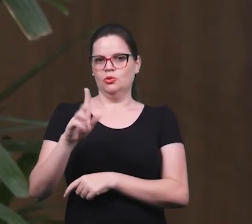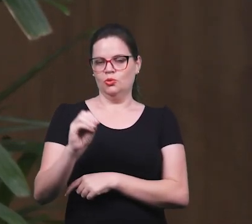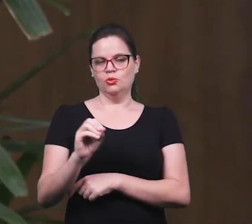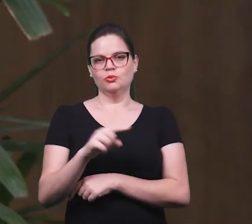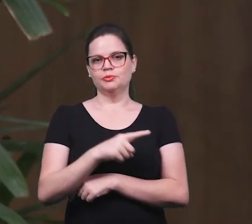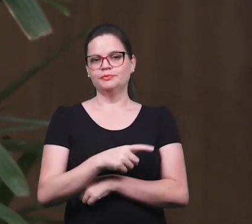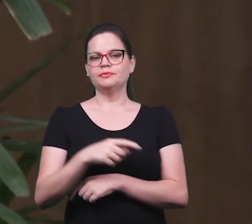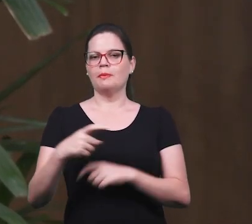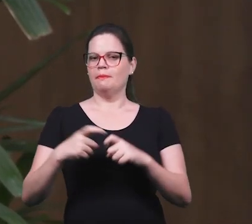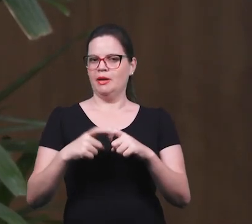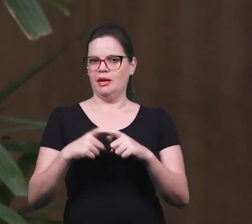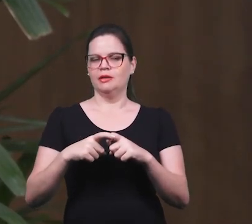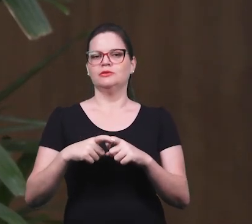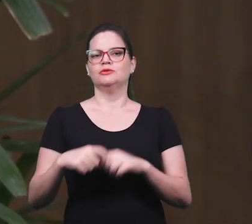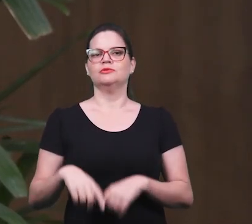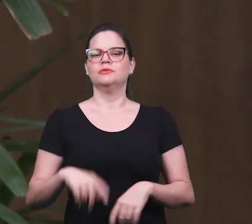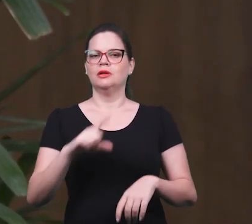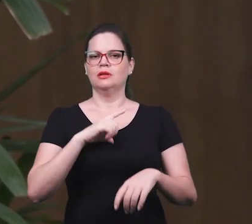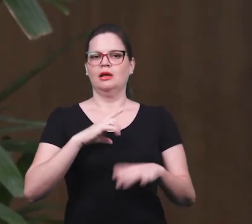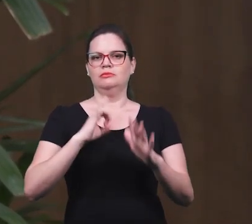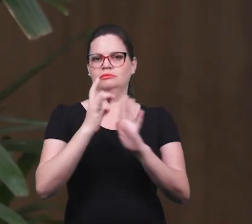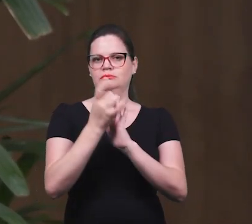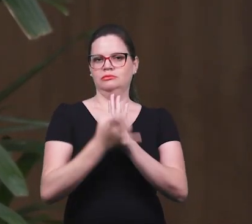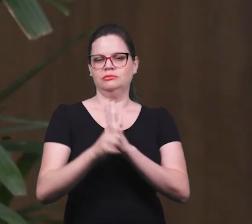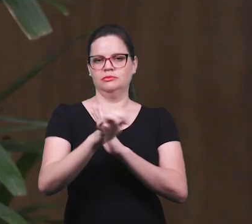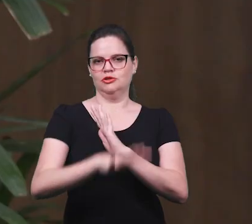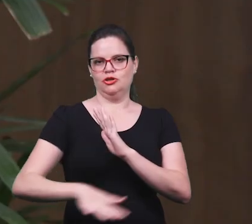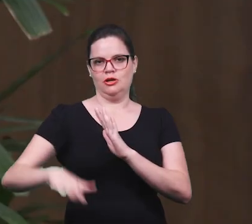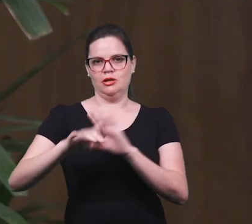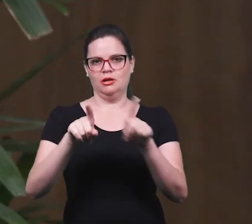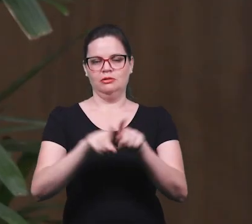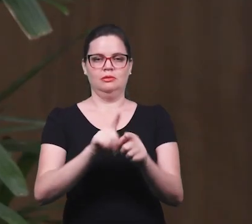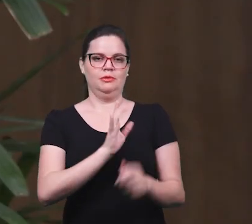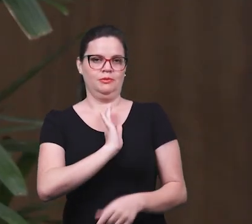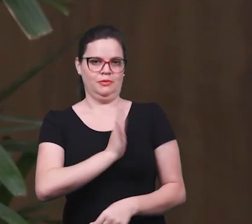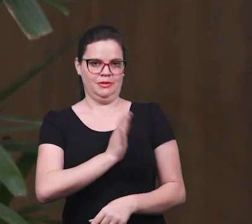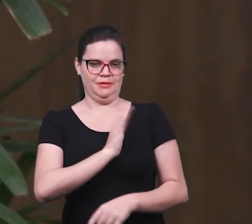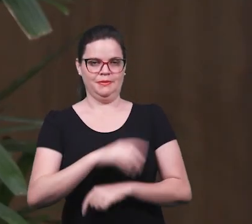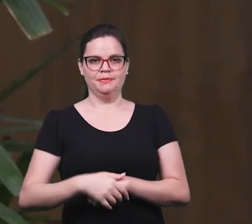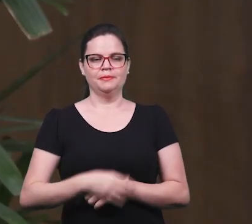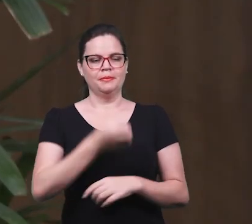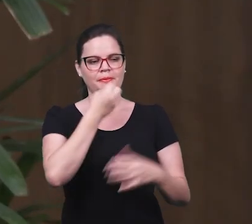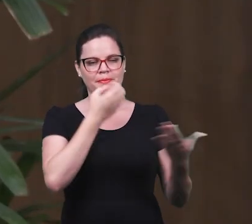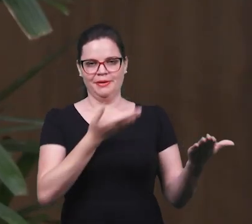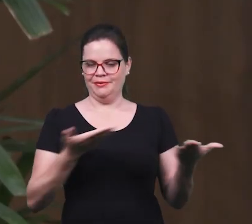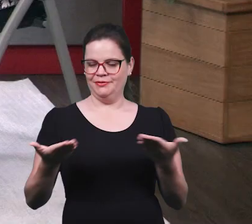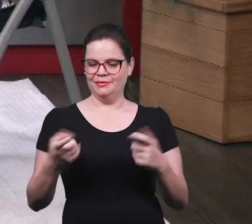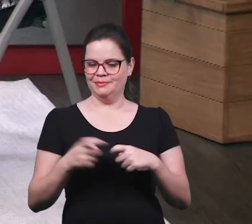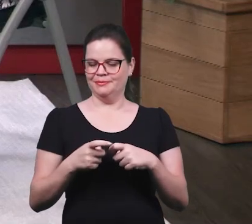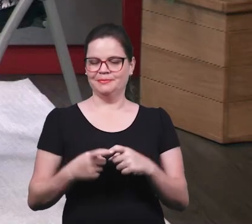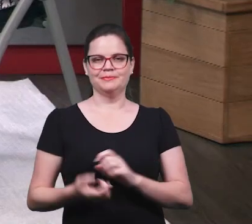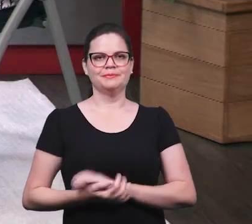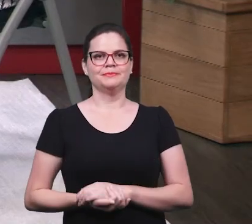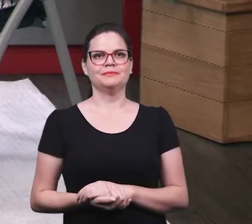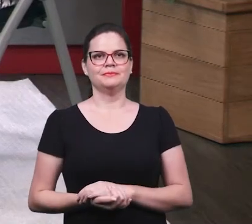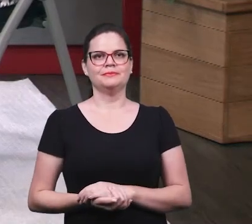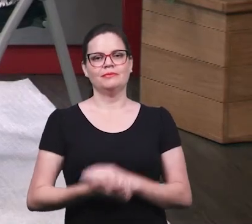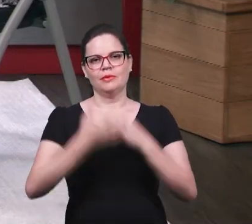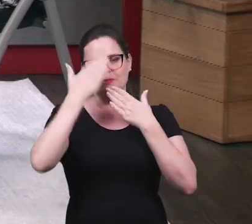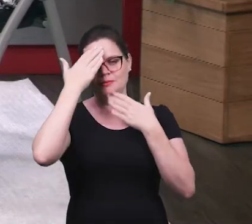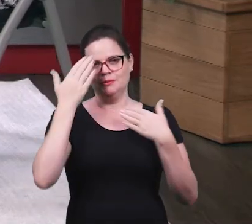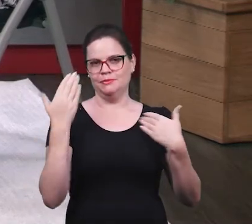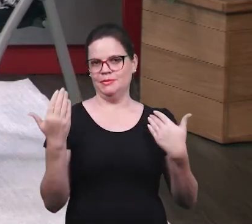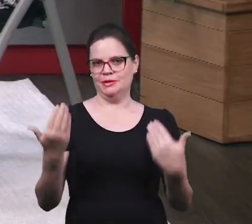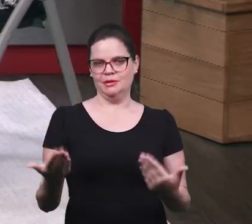Gueiros, médico com especialidade em clínica médica e cardiologista. Seja bem-vindo, Dr. Hugo. Muito